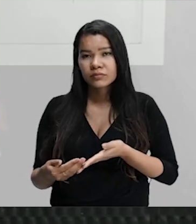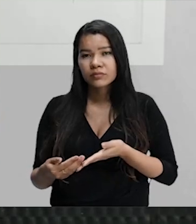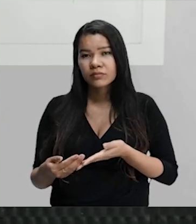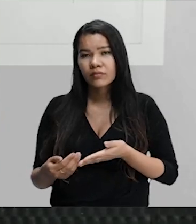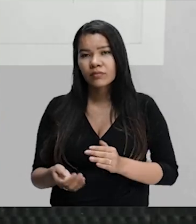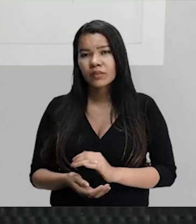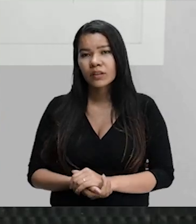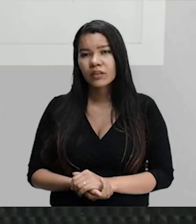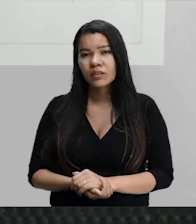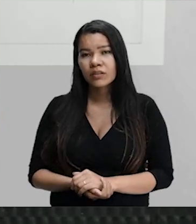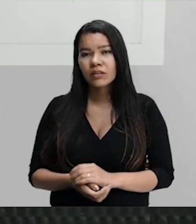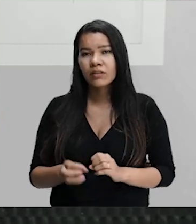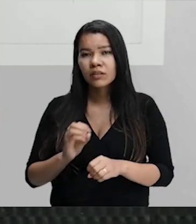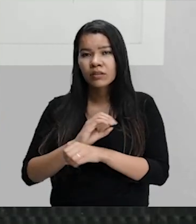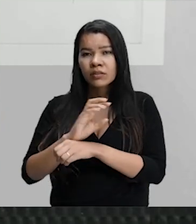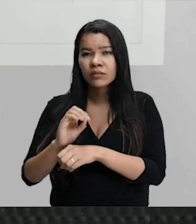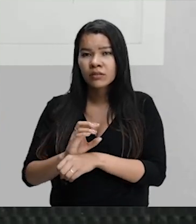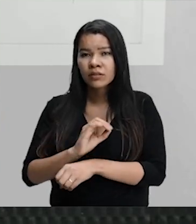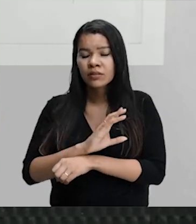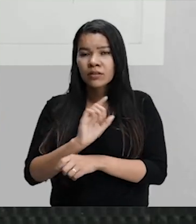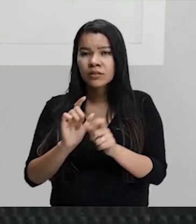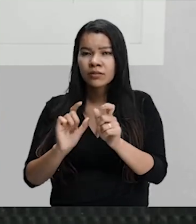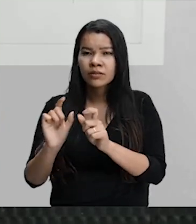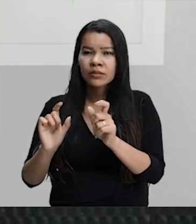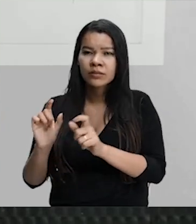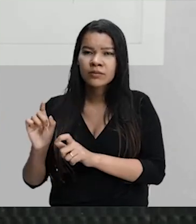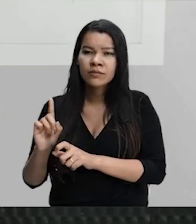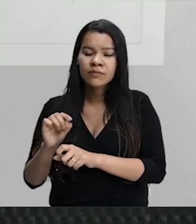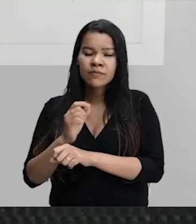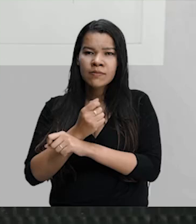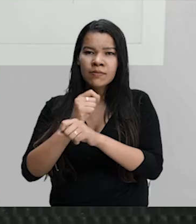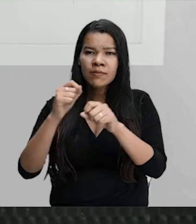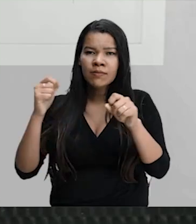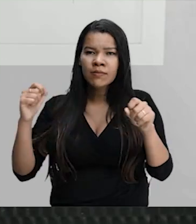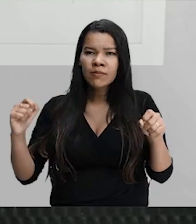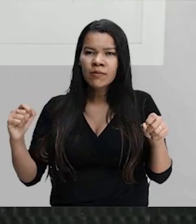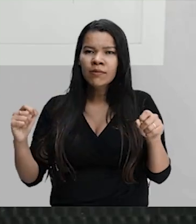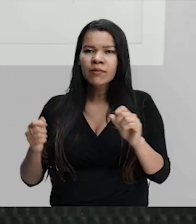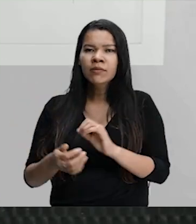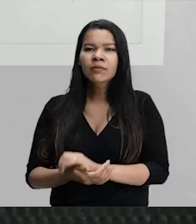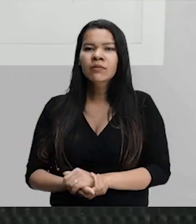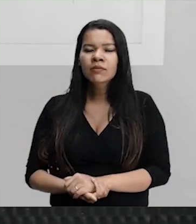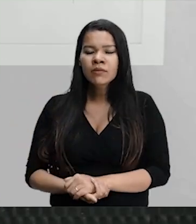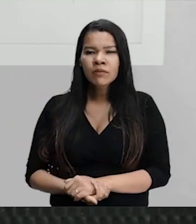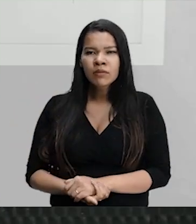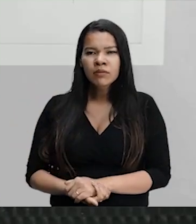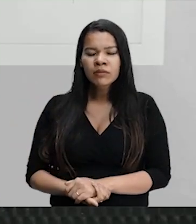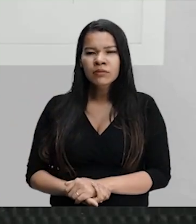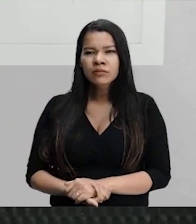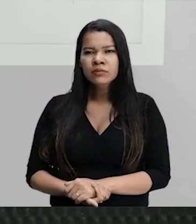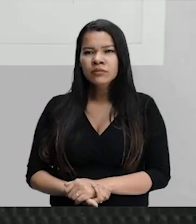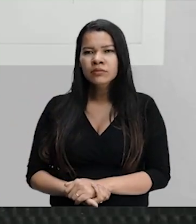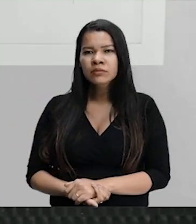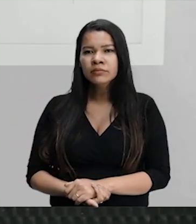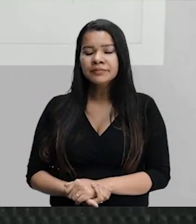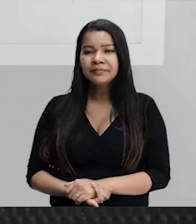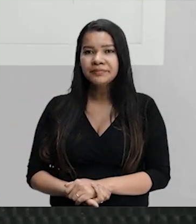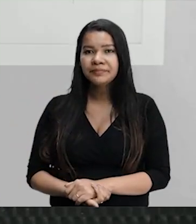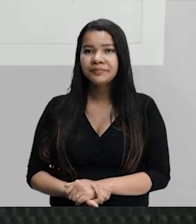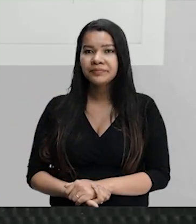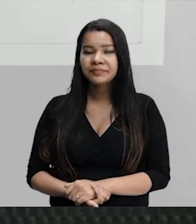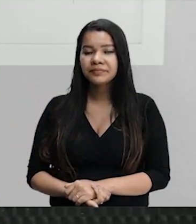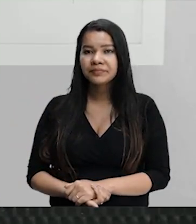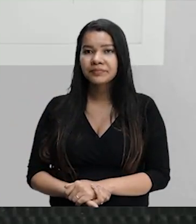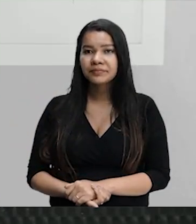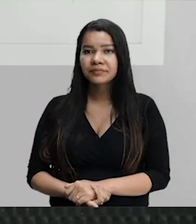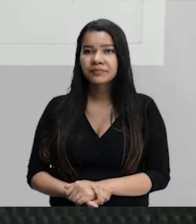emitir essas partículas. São partículas muito grandes, né? Porque é um núcleo de hélio. Essa partícula alfa aqui, ó,